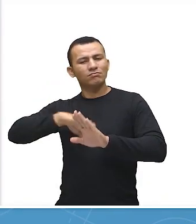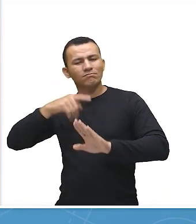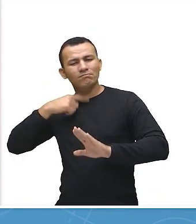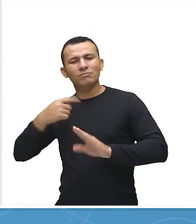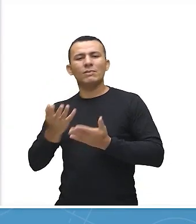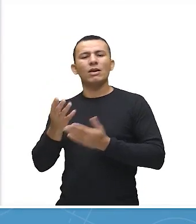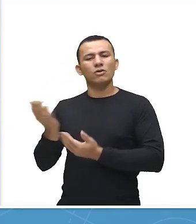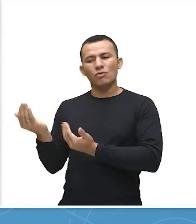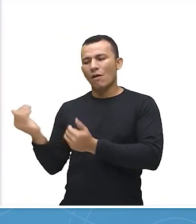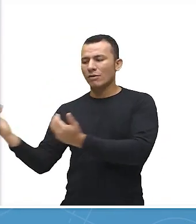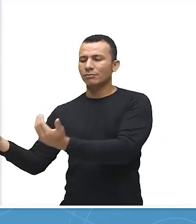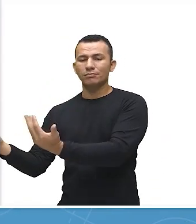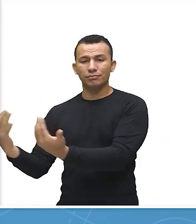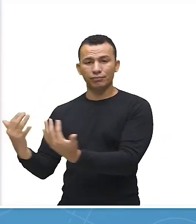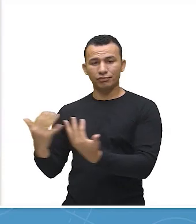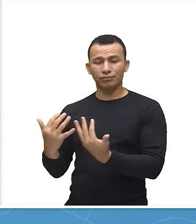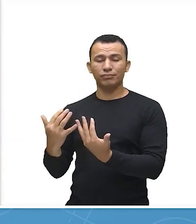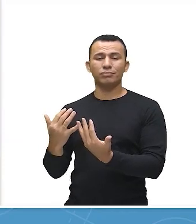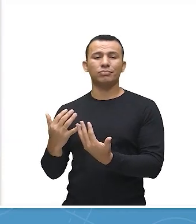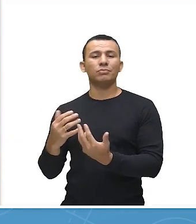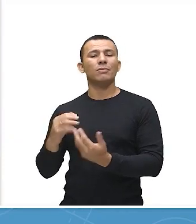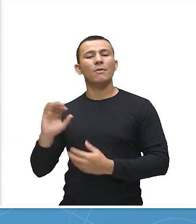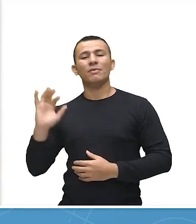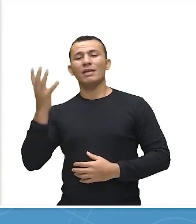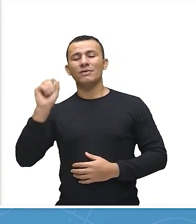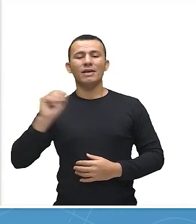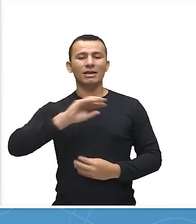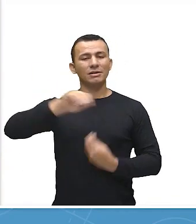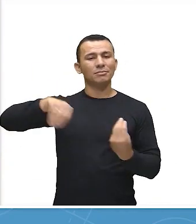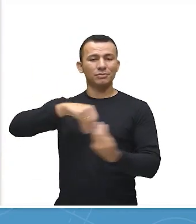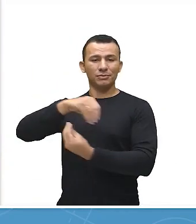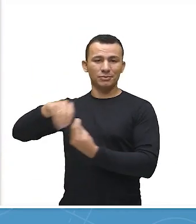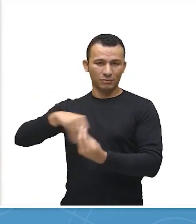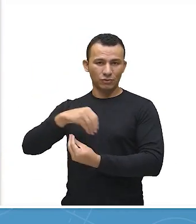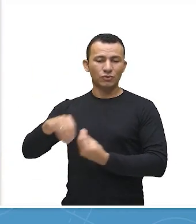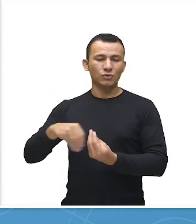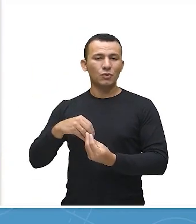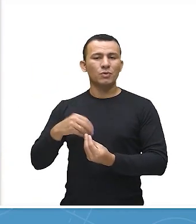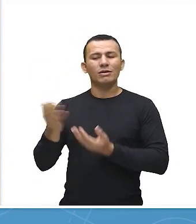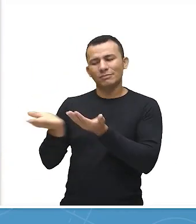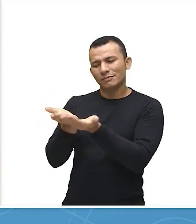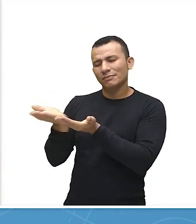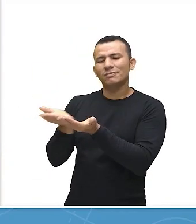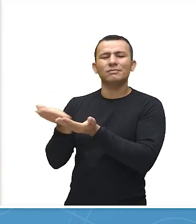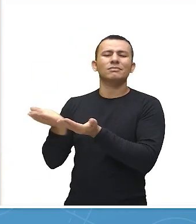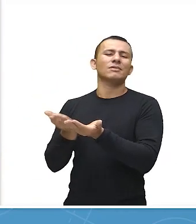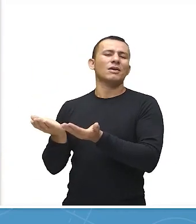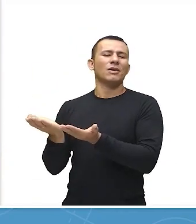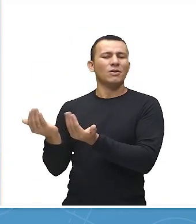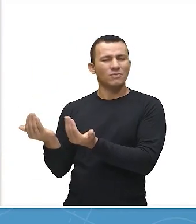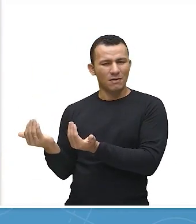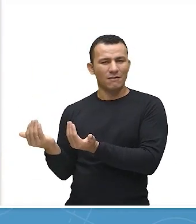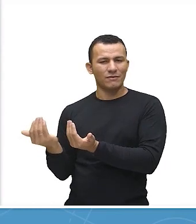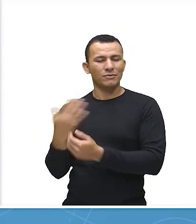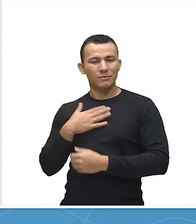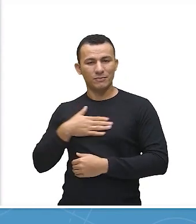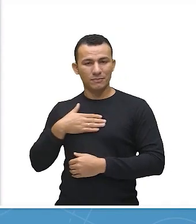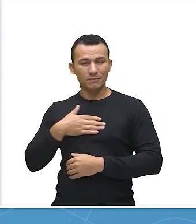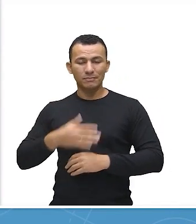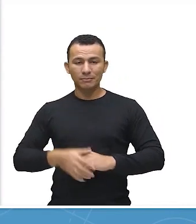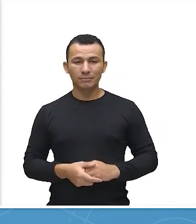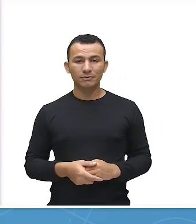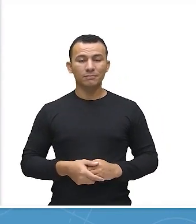música popular, ela é muito difícil a gente encontrar também uma música popular que tenha um conteúdo sacro.